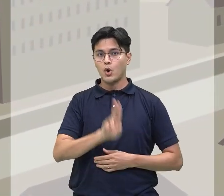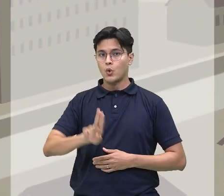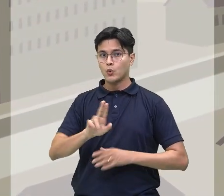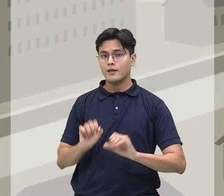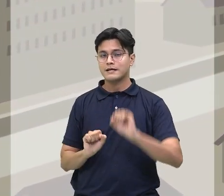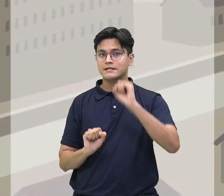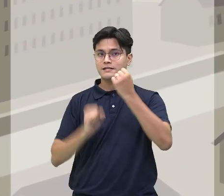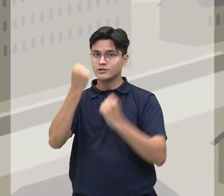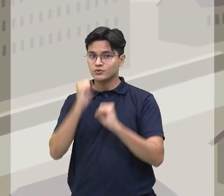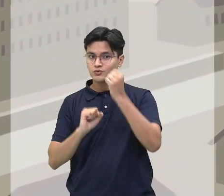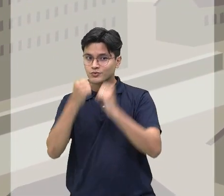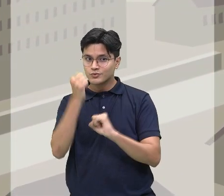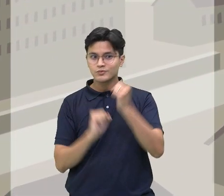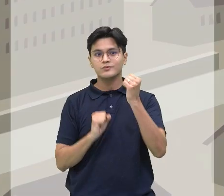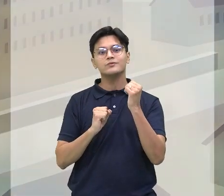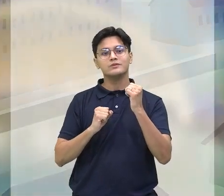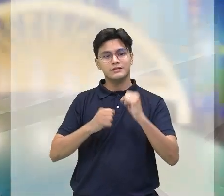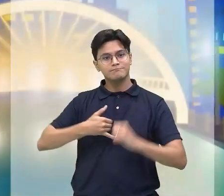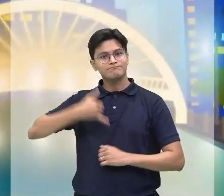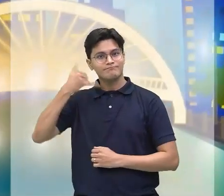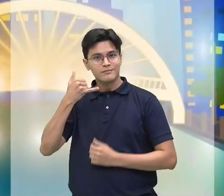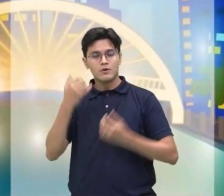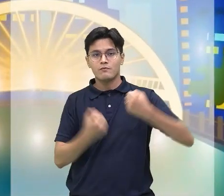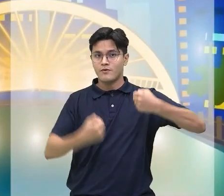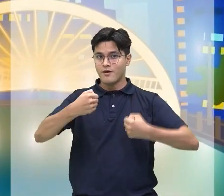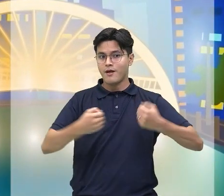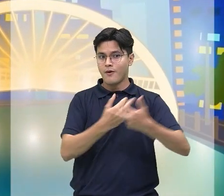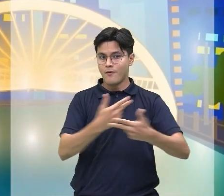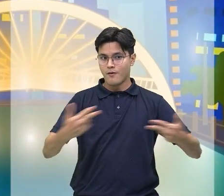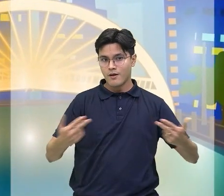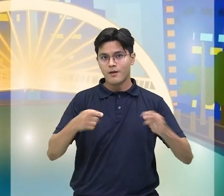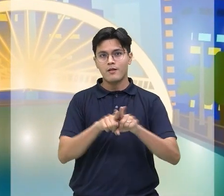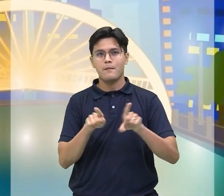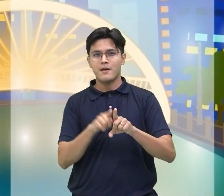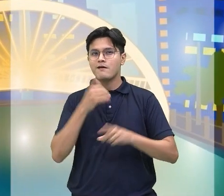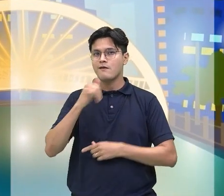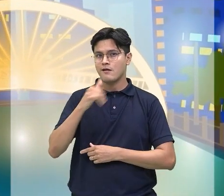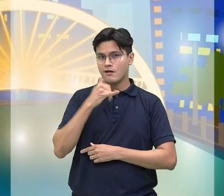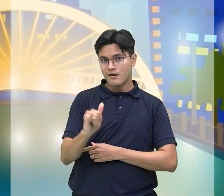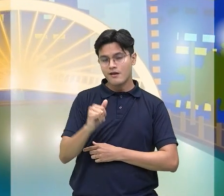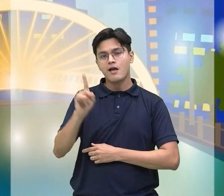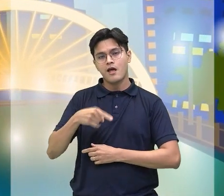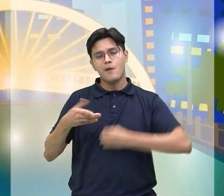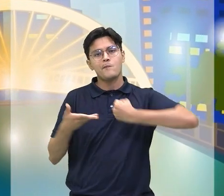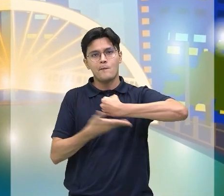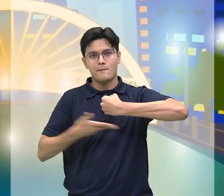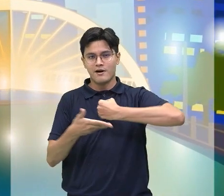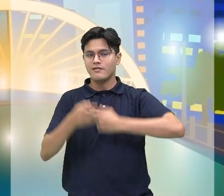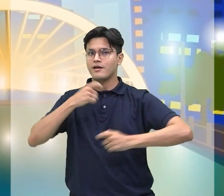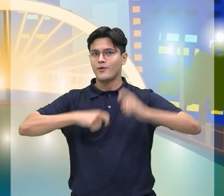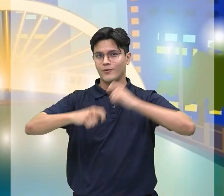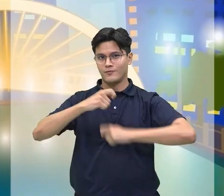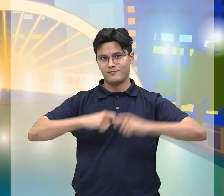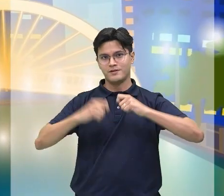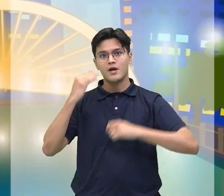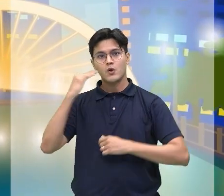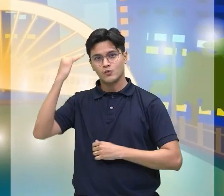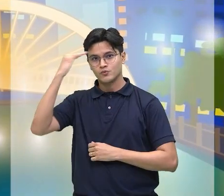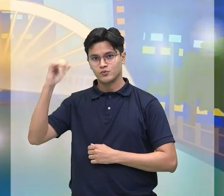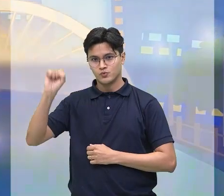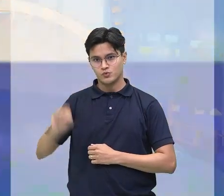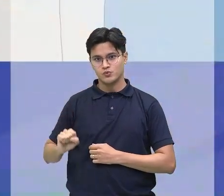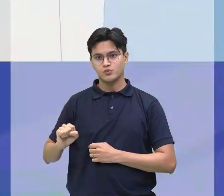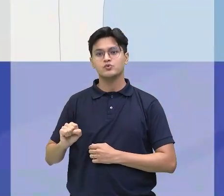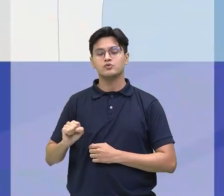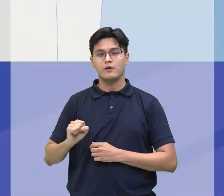telecomunicações, automóveis e eletrônicos, a base da economia sul-coreana. Seguindo o modelo dos tigres asiáticos, o